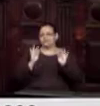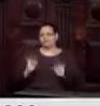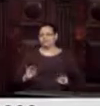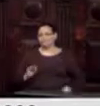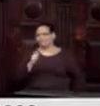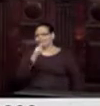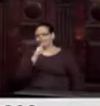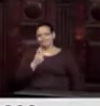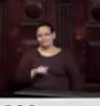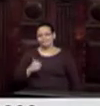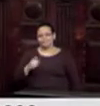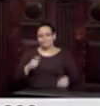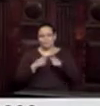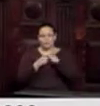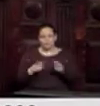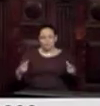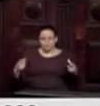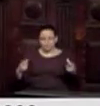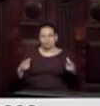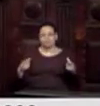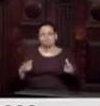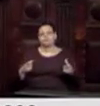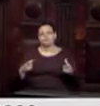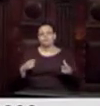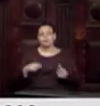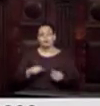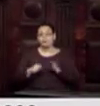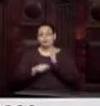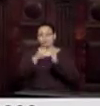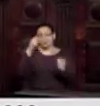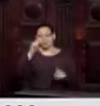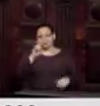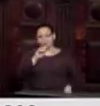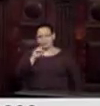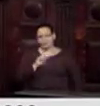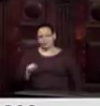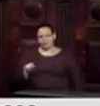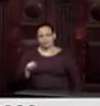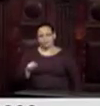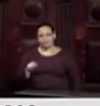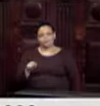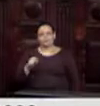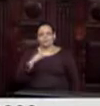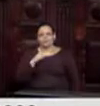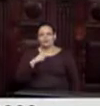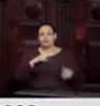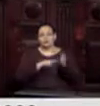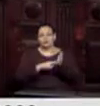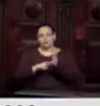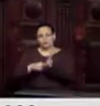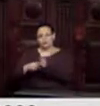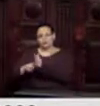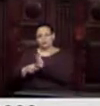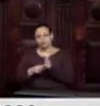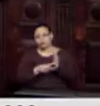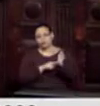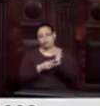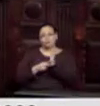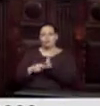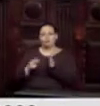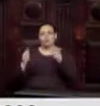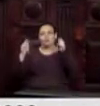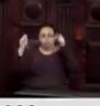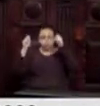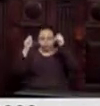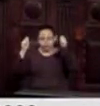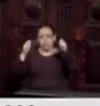cresceu de modo a levar, pela primeira vez, as centrais sindicais à mobilização